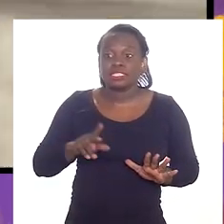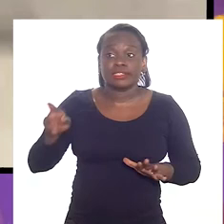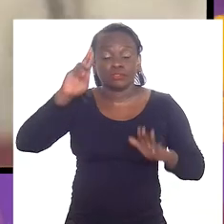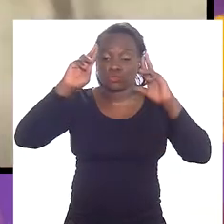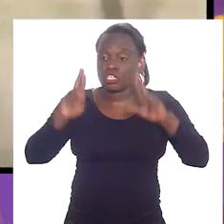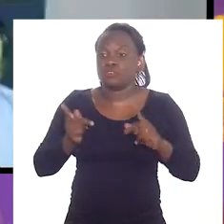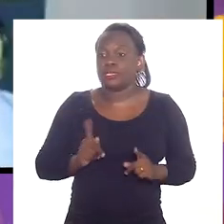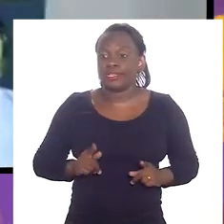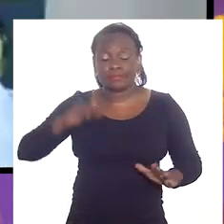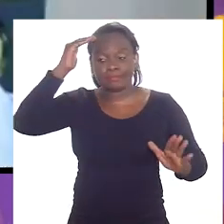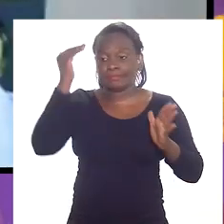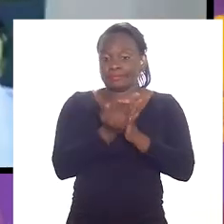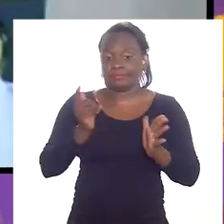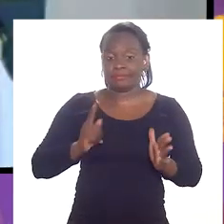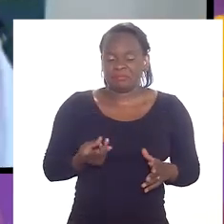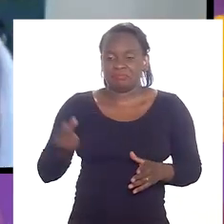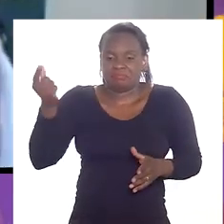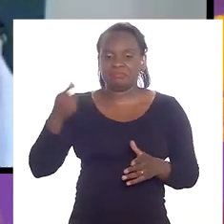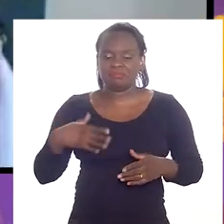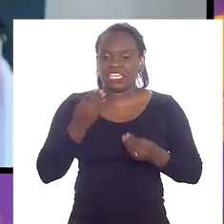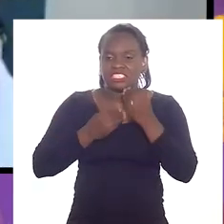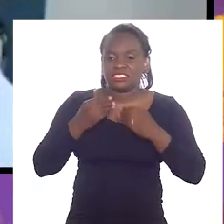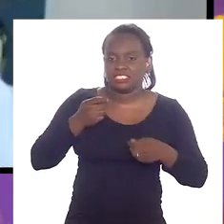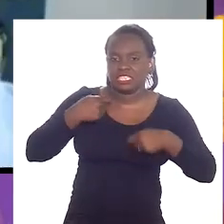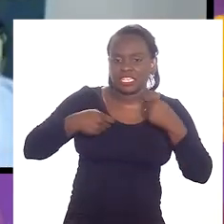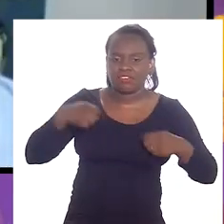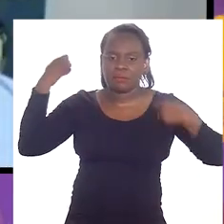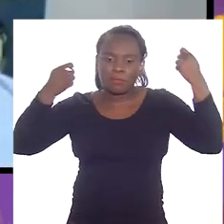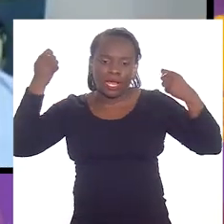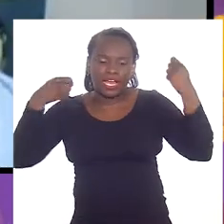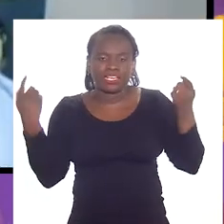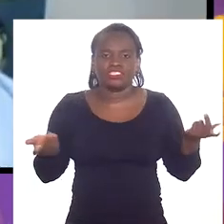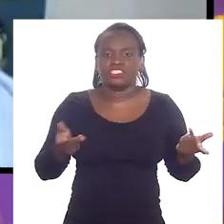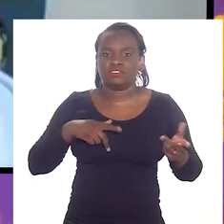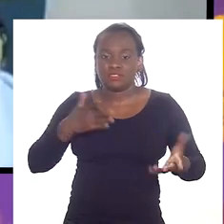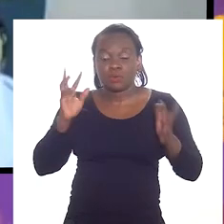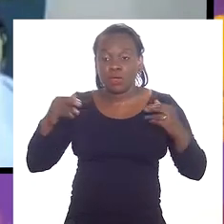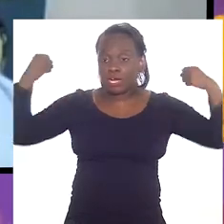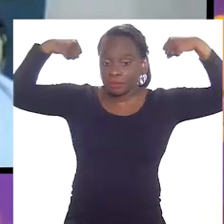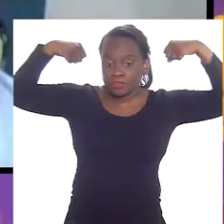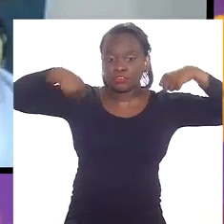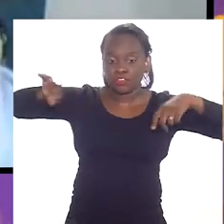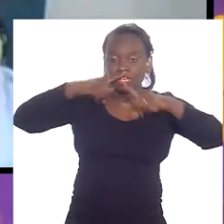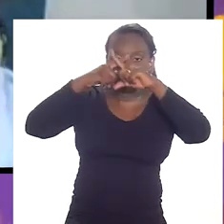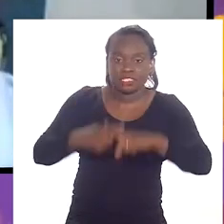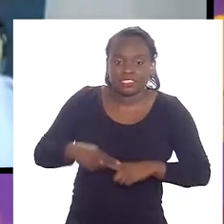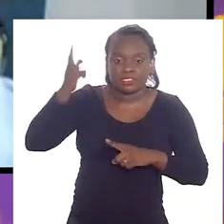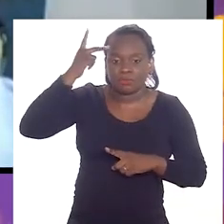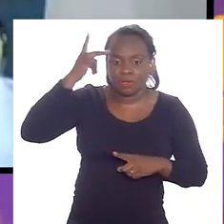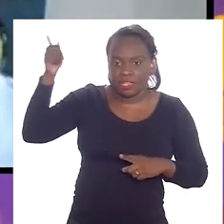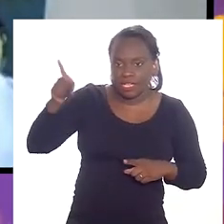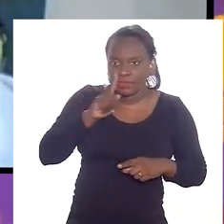disso. É verdade. Luiz Ribeiro, e a sua opinião em relação a esse tema? Todo mundo diz, quer dizer, as pessoas que estão ligadas ao